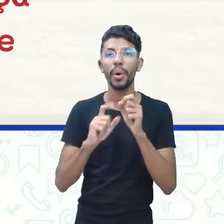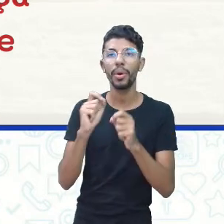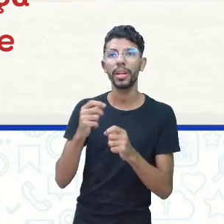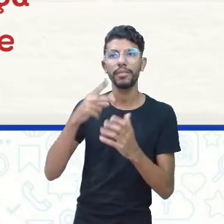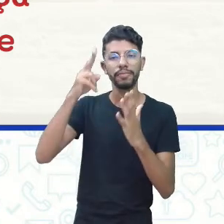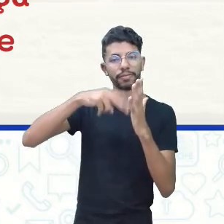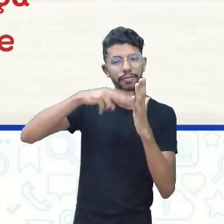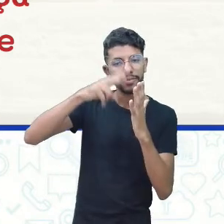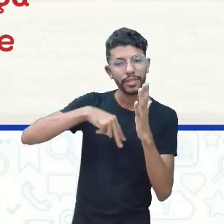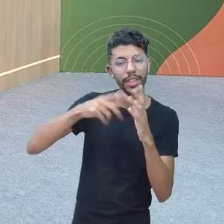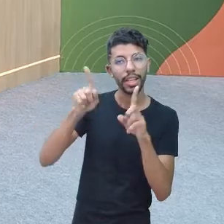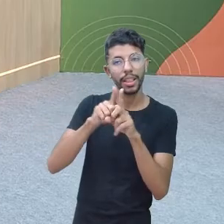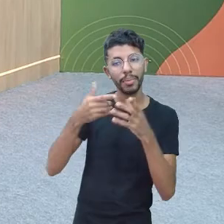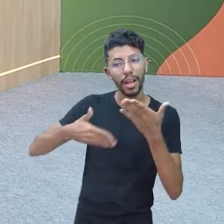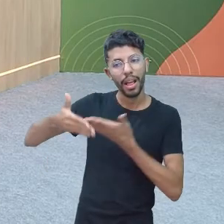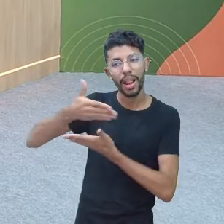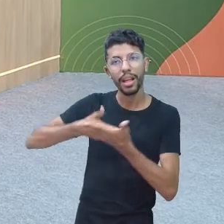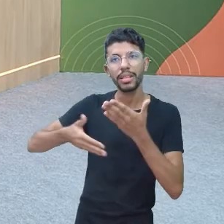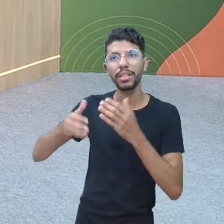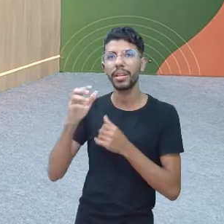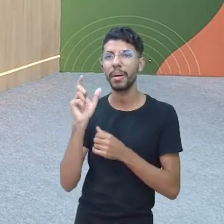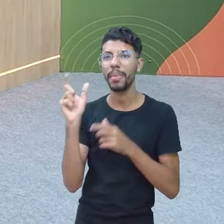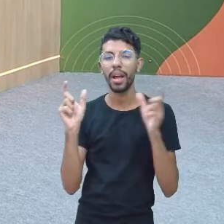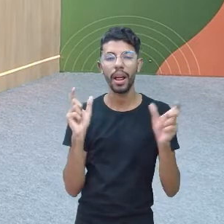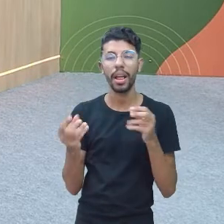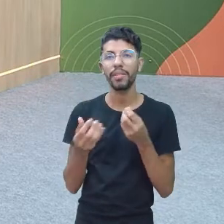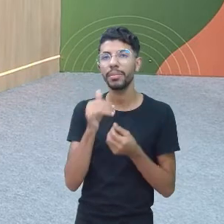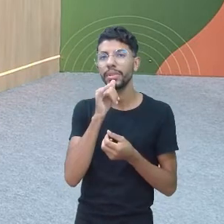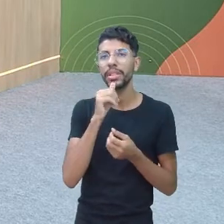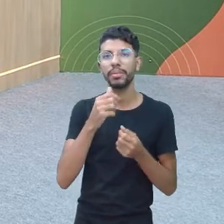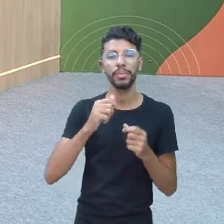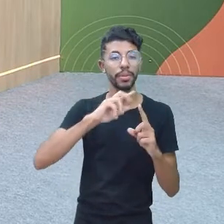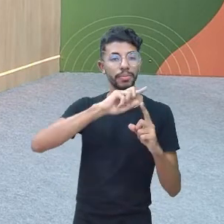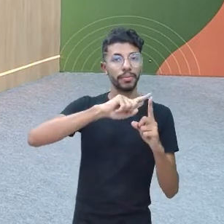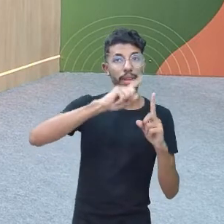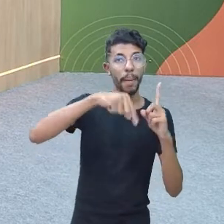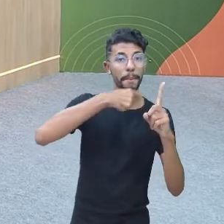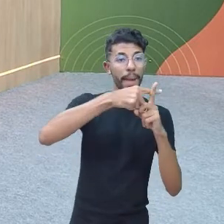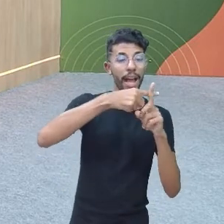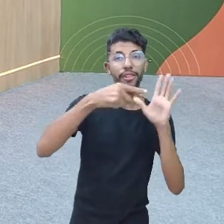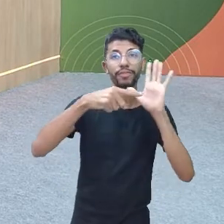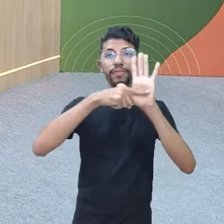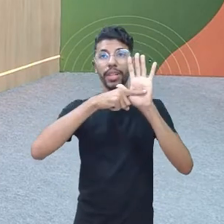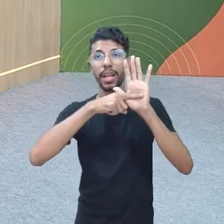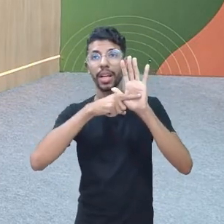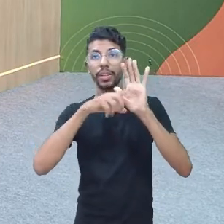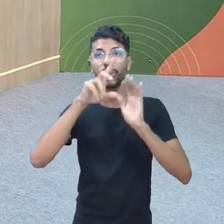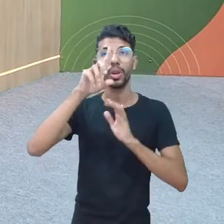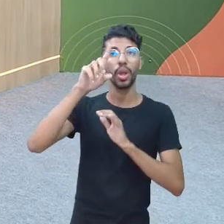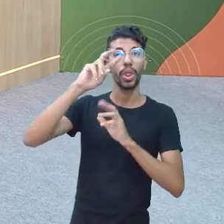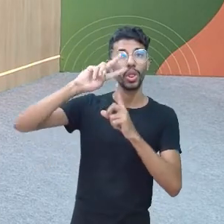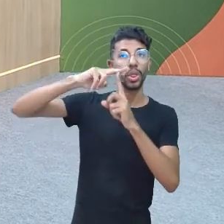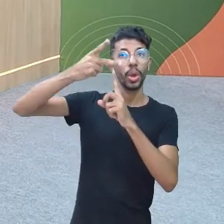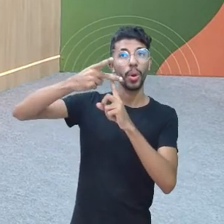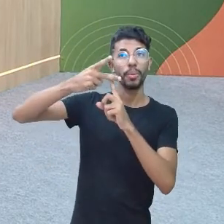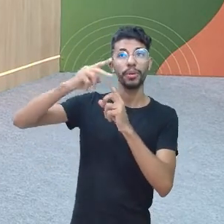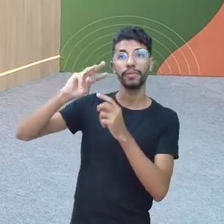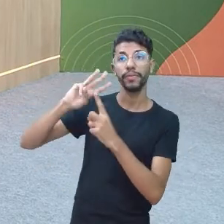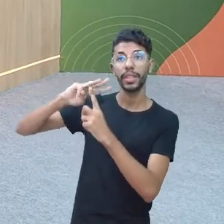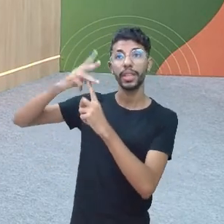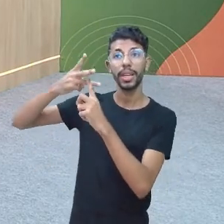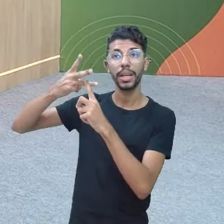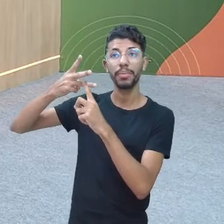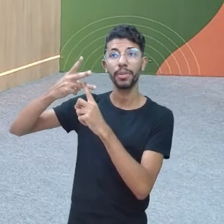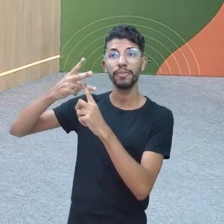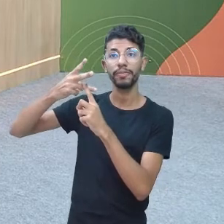ler e relacionar expressões como a mais, a menos, o dobro, o